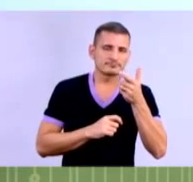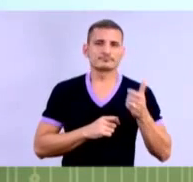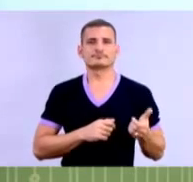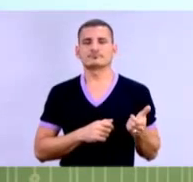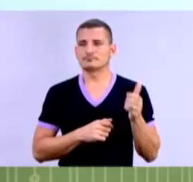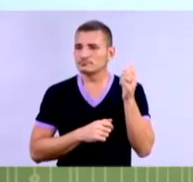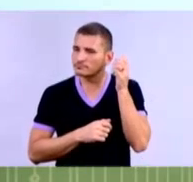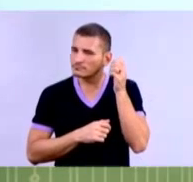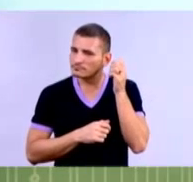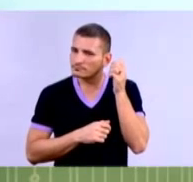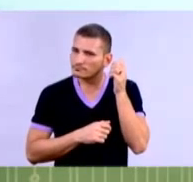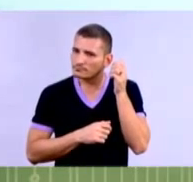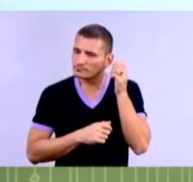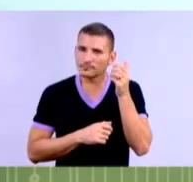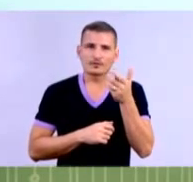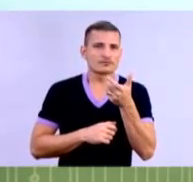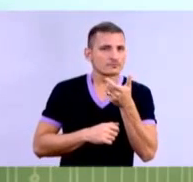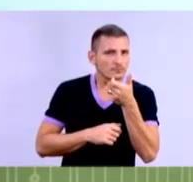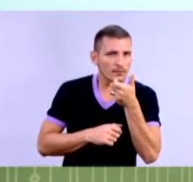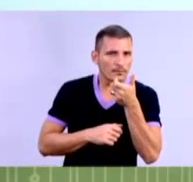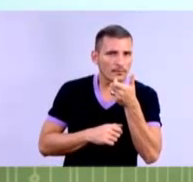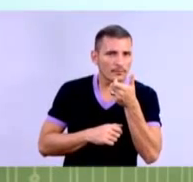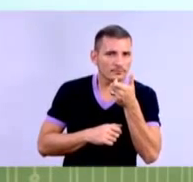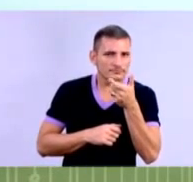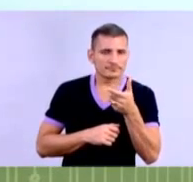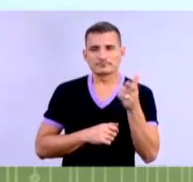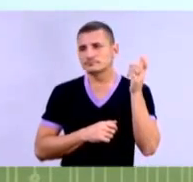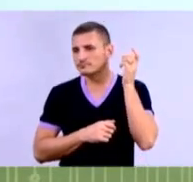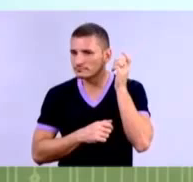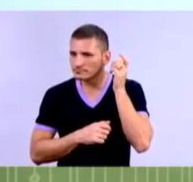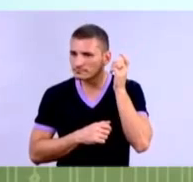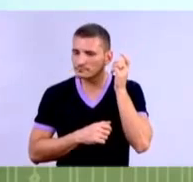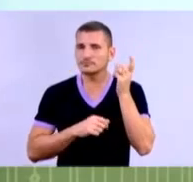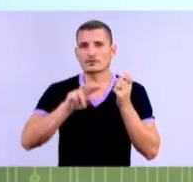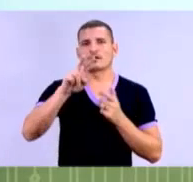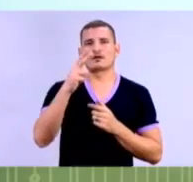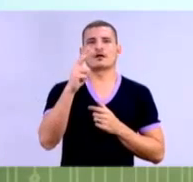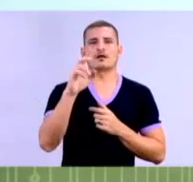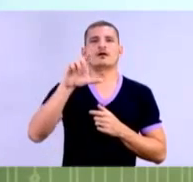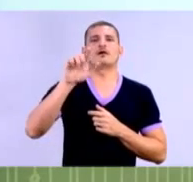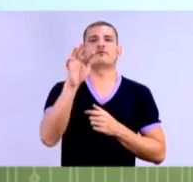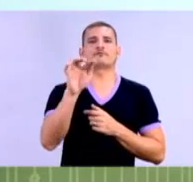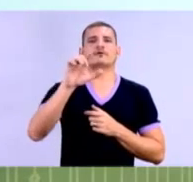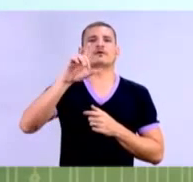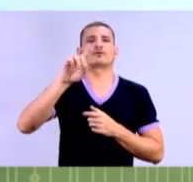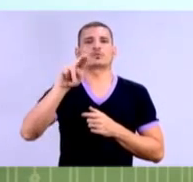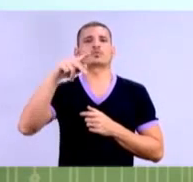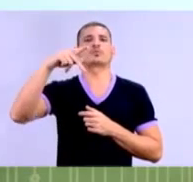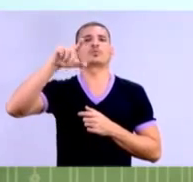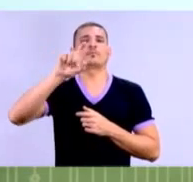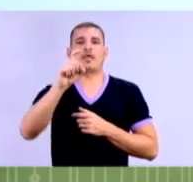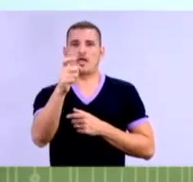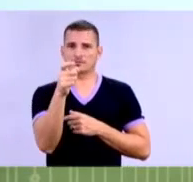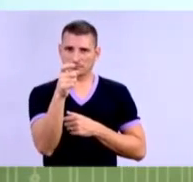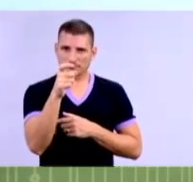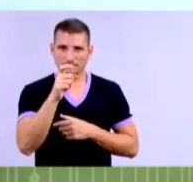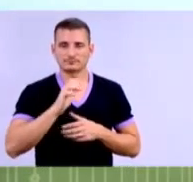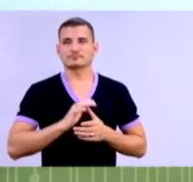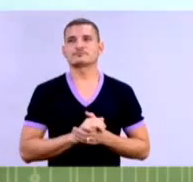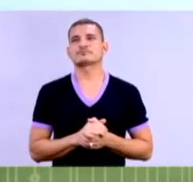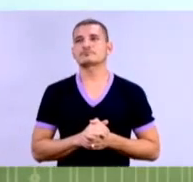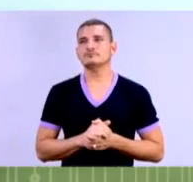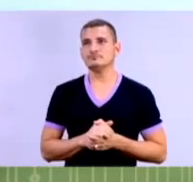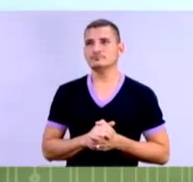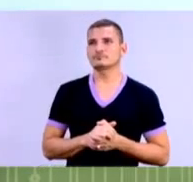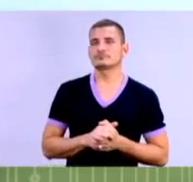uma comunicação half duplex. E também tem a comunicação que pode acontecer nos dois sentidos simultaneamente, que é